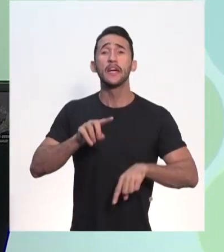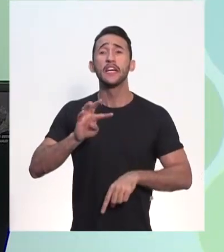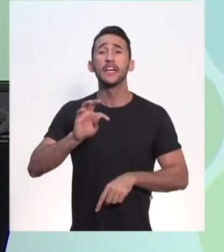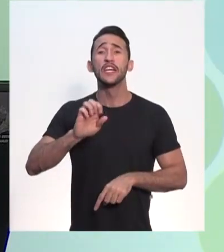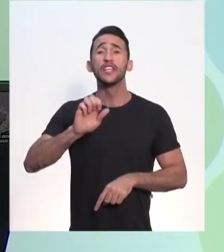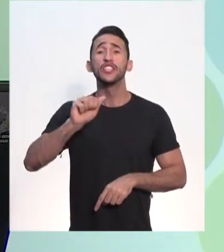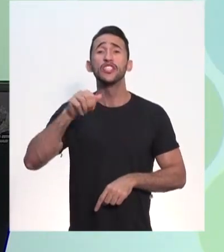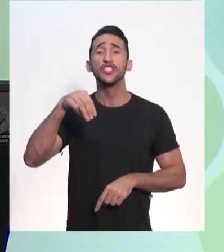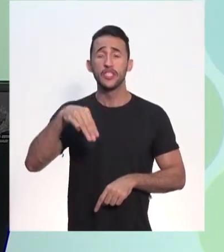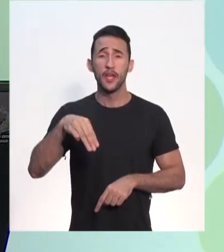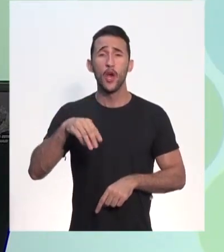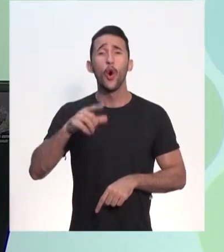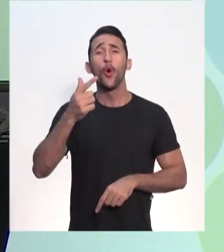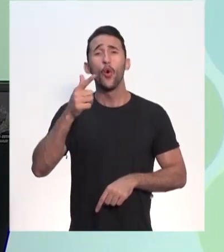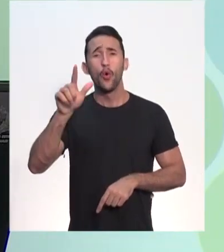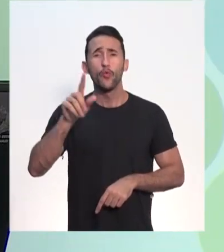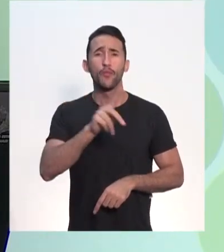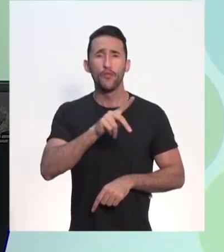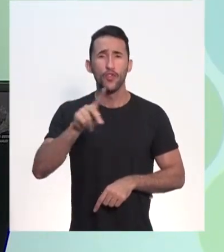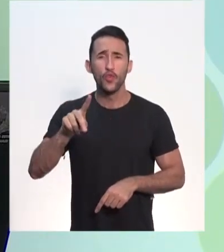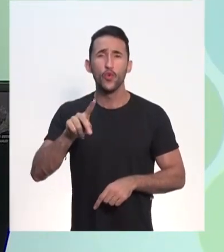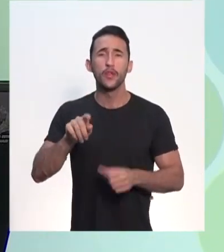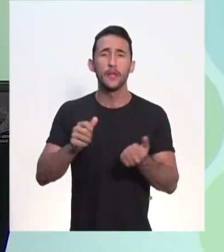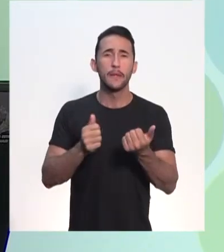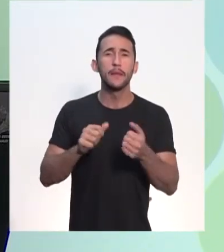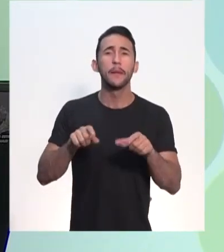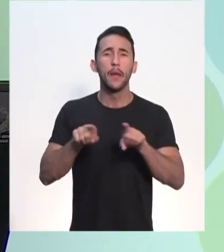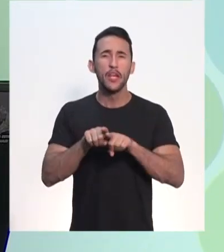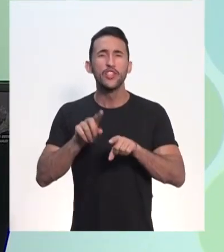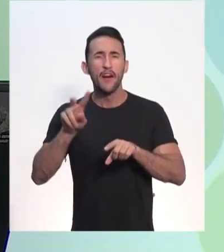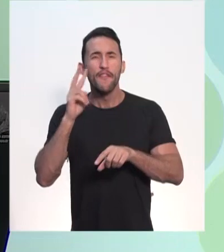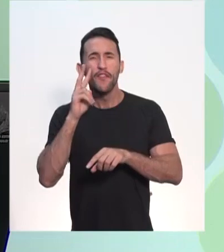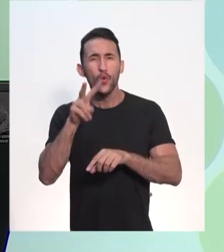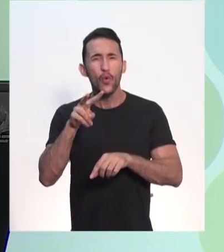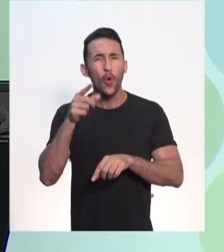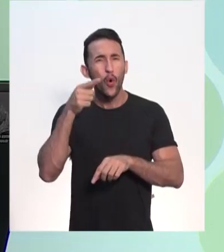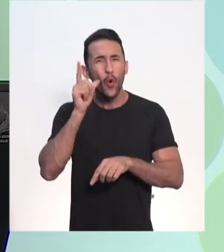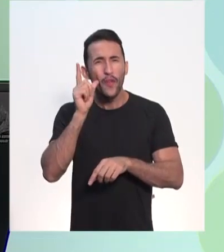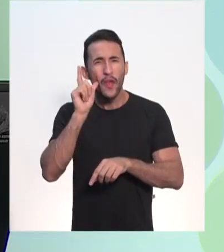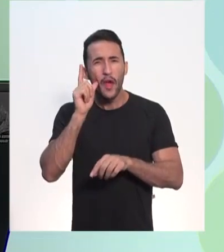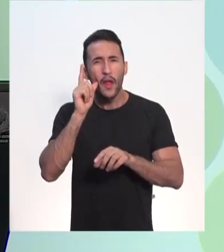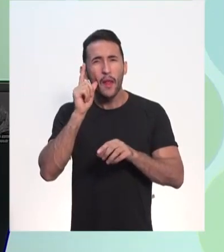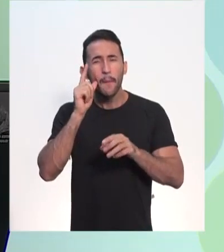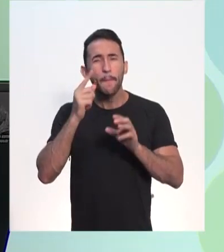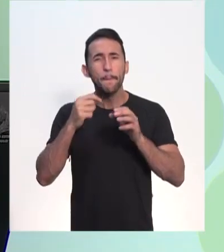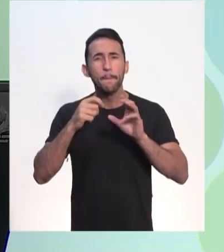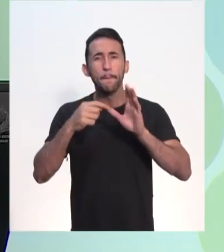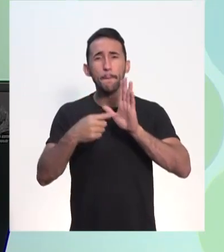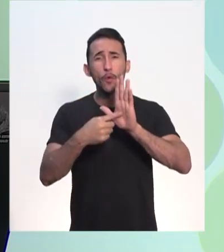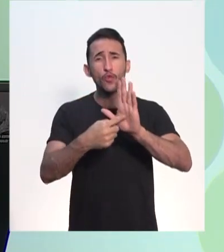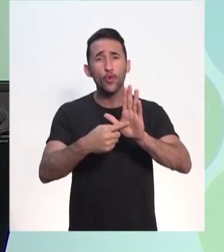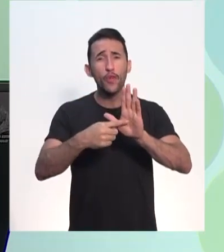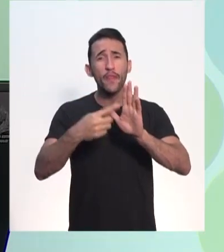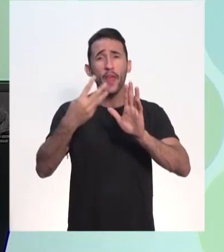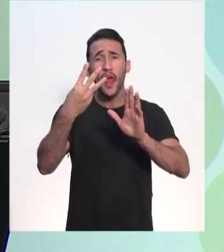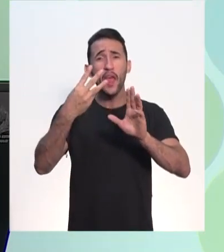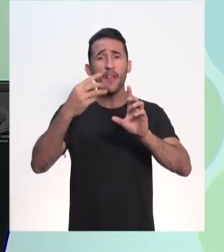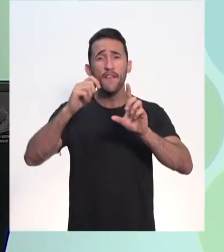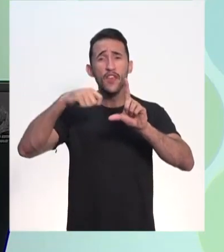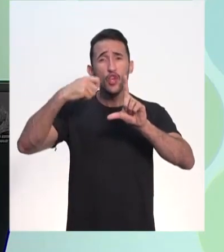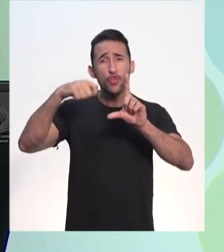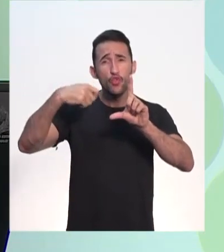que nós sugerimos, que nós orientamos que vocês utilizem para esse trabalho com as ATPCs. Um terceiro